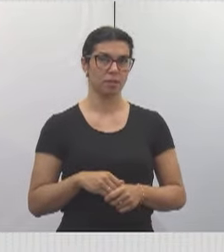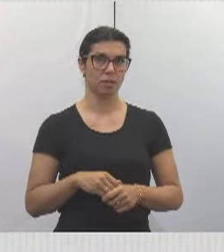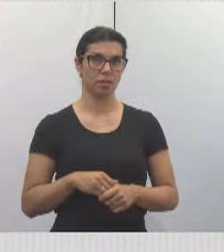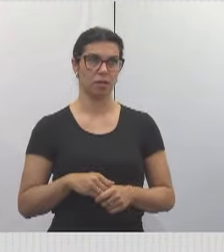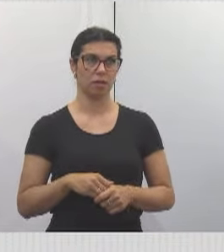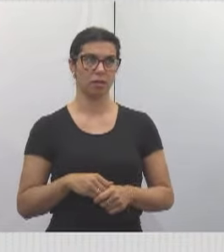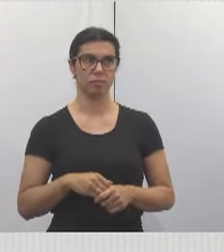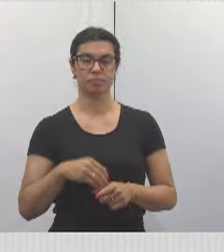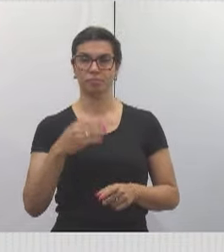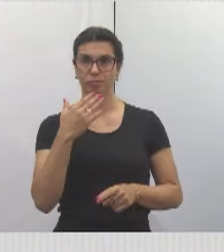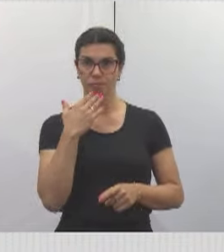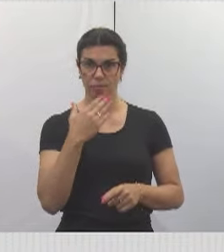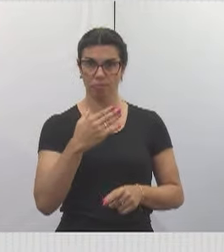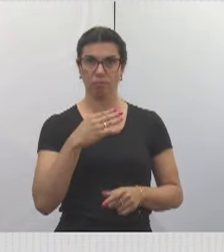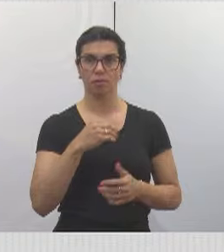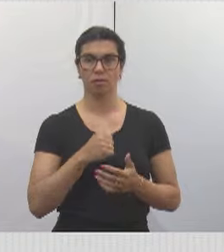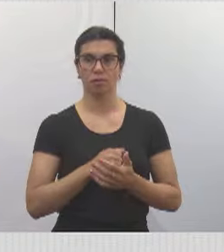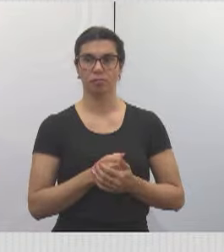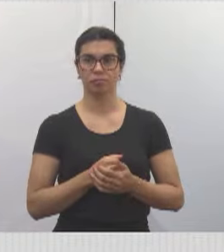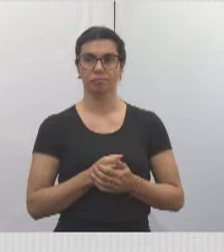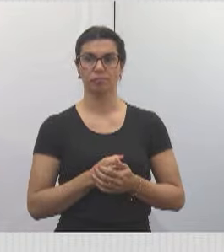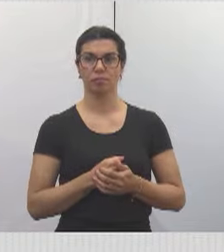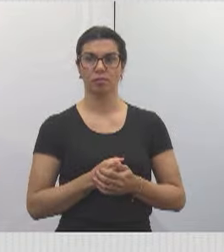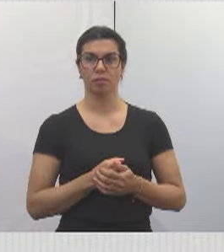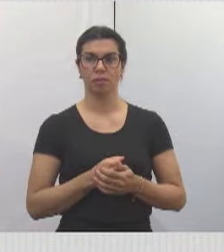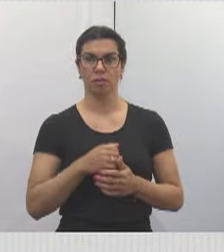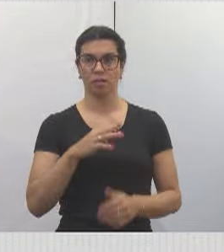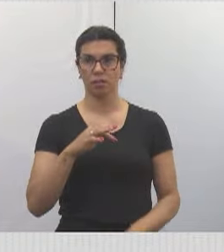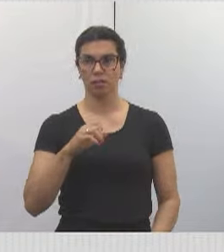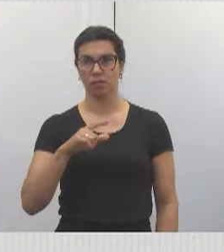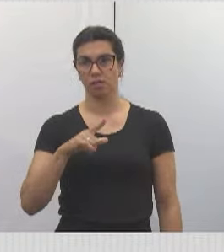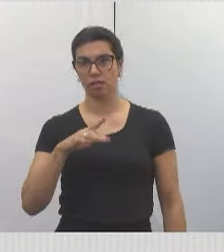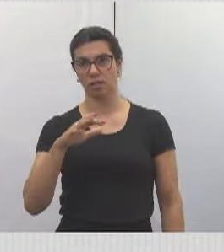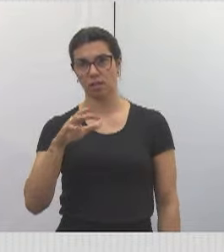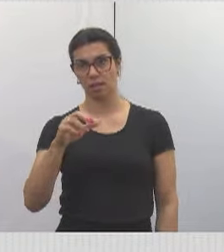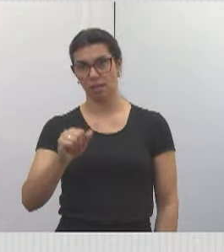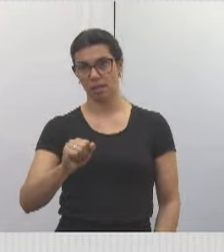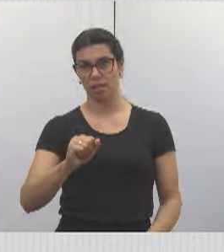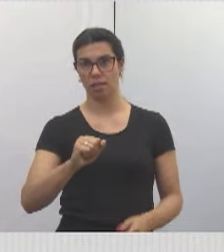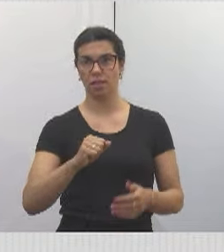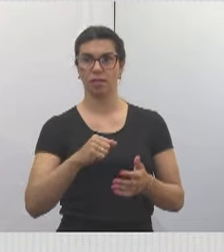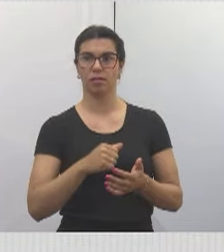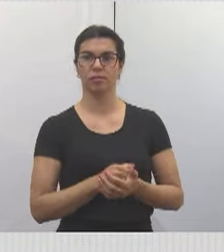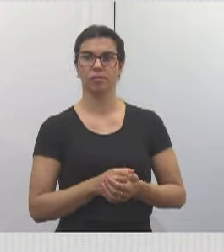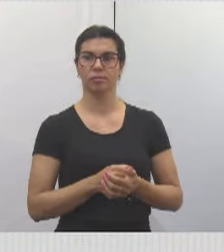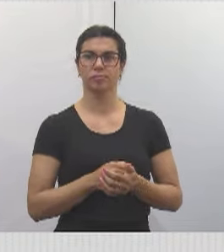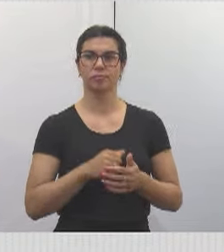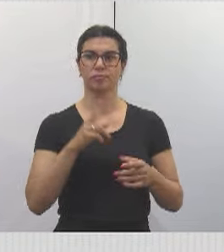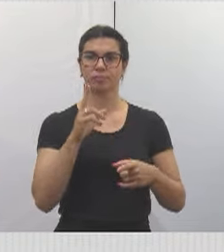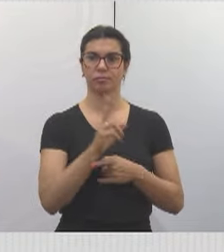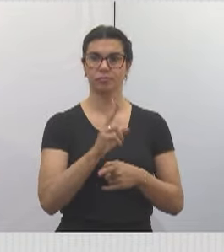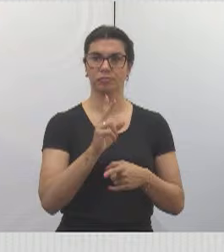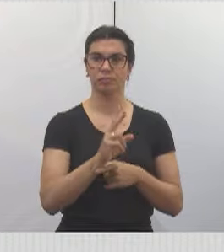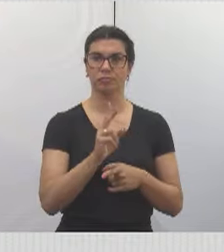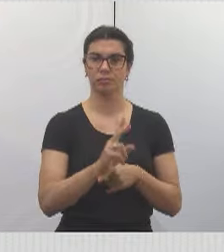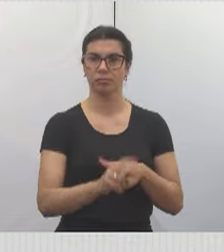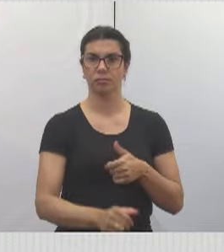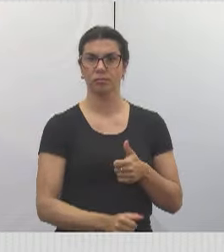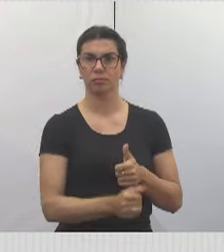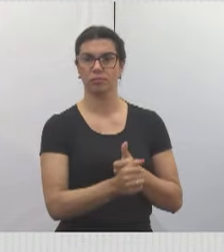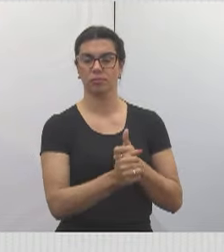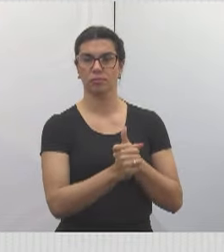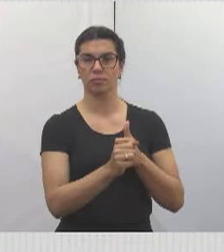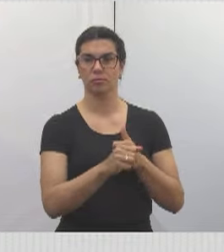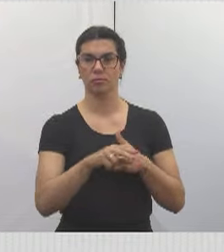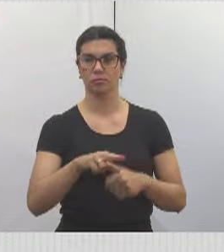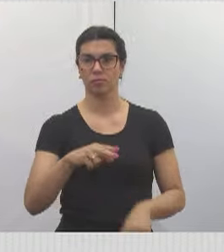Solicitação atendida. Tela de proteção da quadra ao lado do UPA do